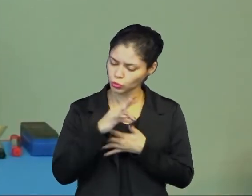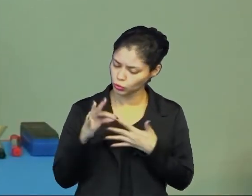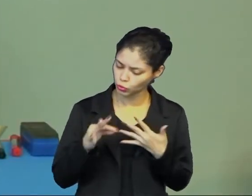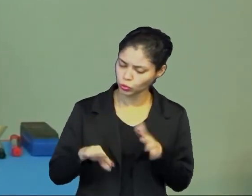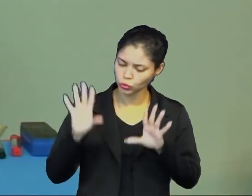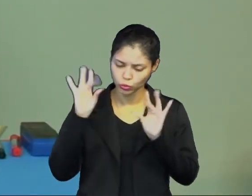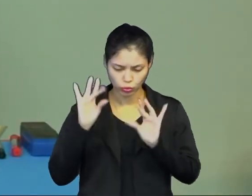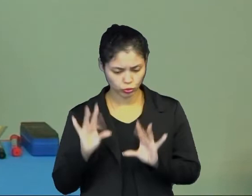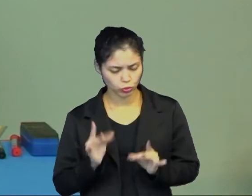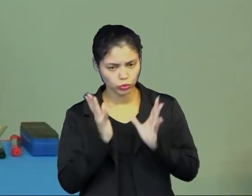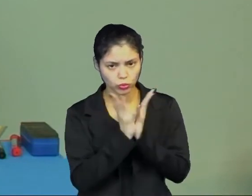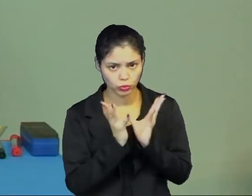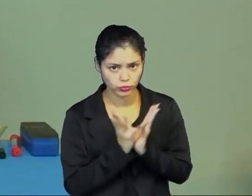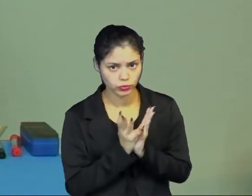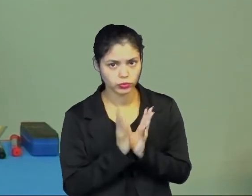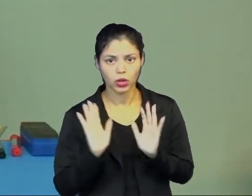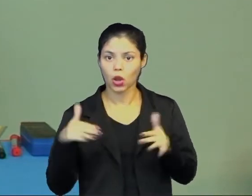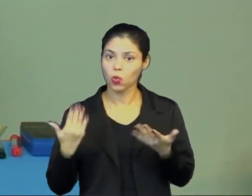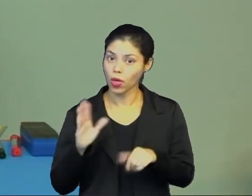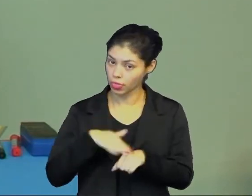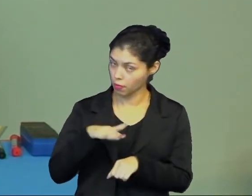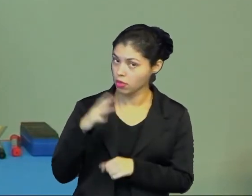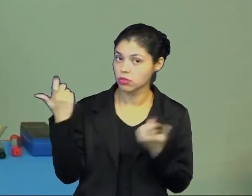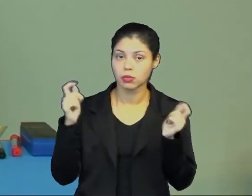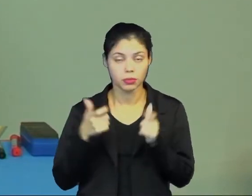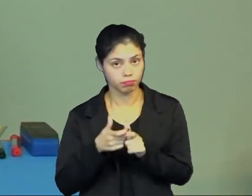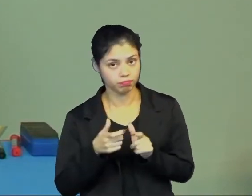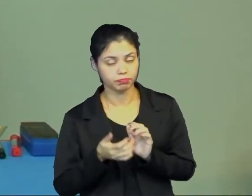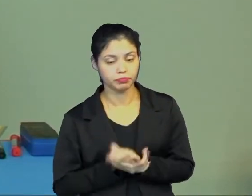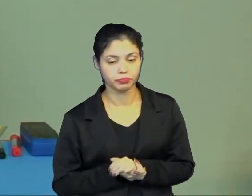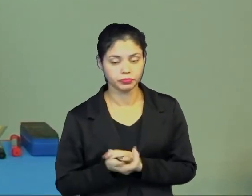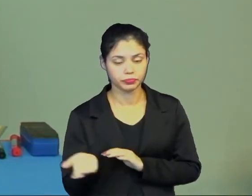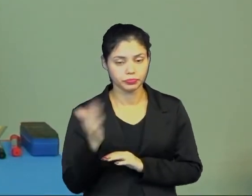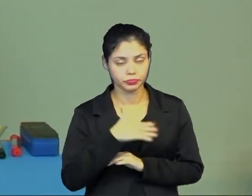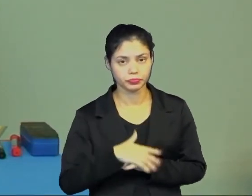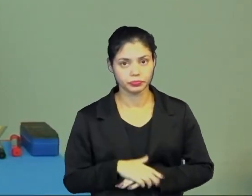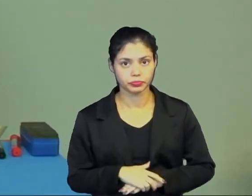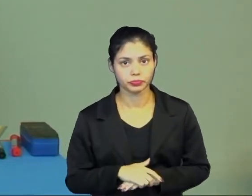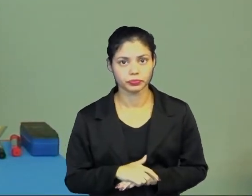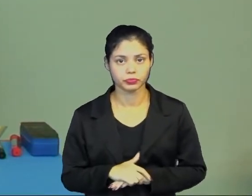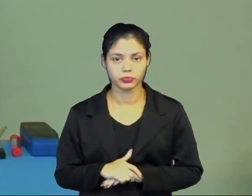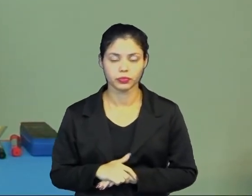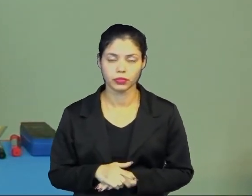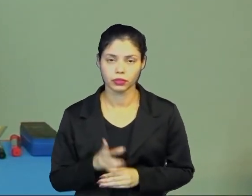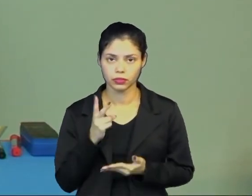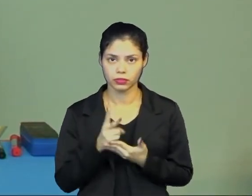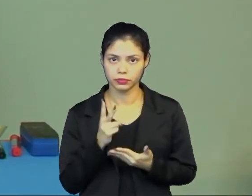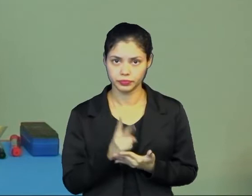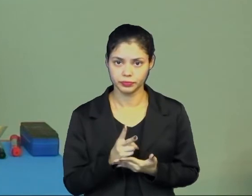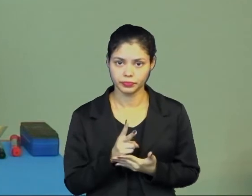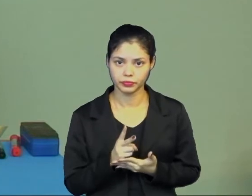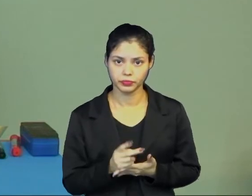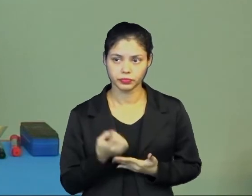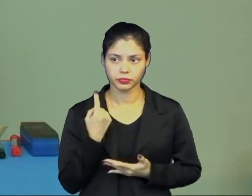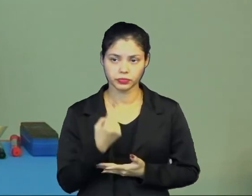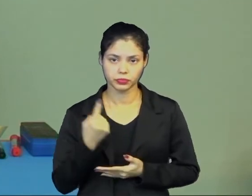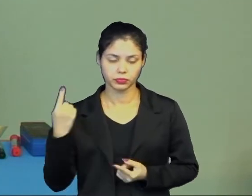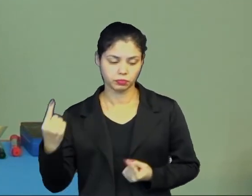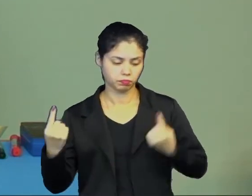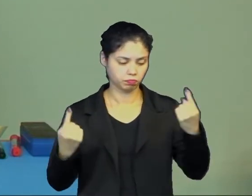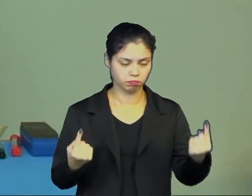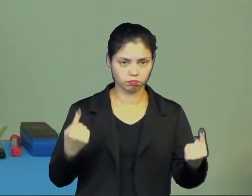elementos tem em cada coleção e qual tem mais ou qual tem menos. Vamos lá, sempre pegando um de